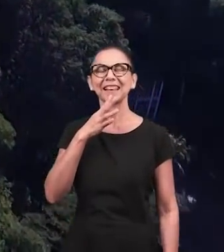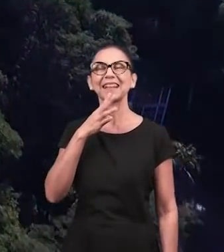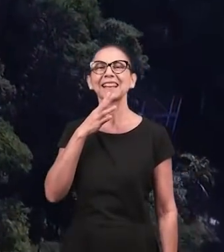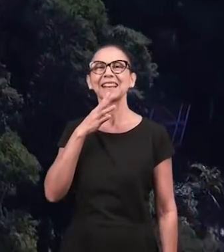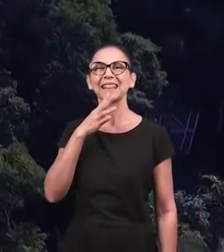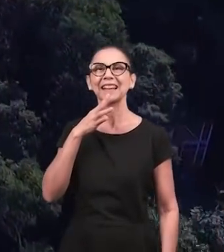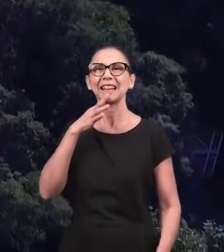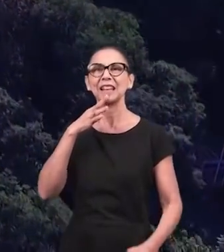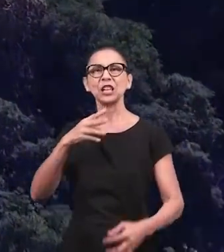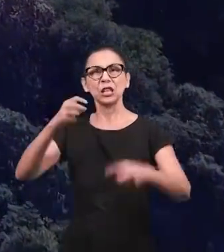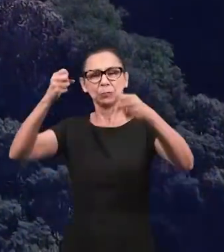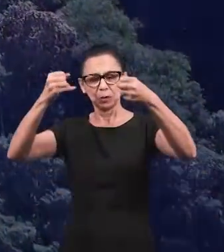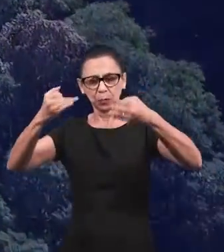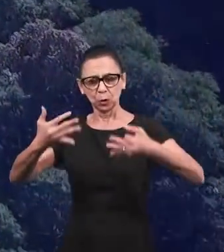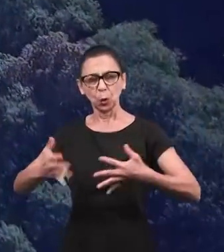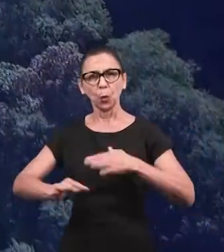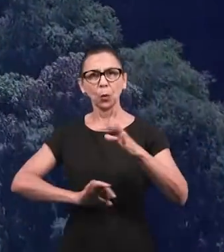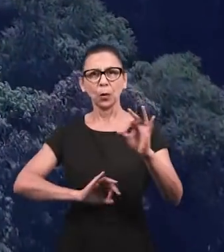fez-me